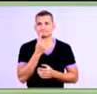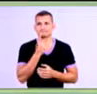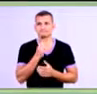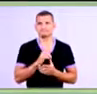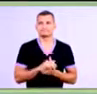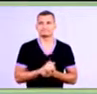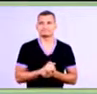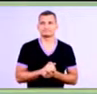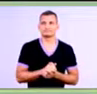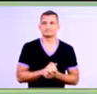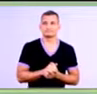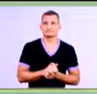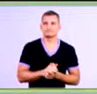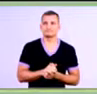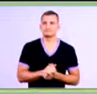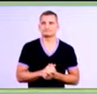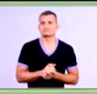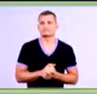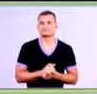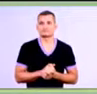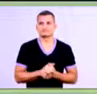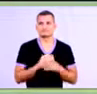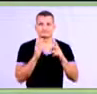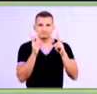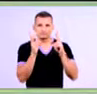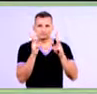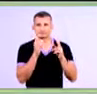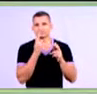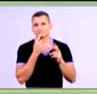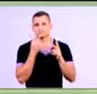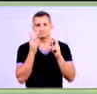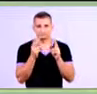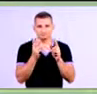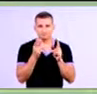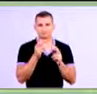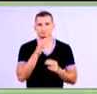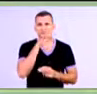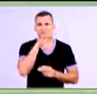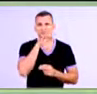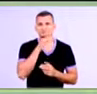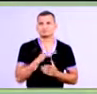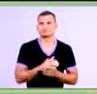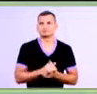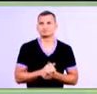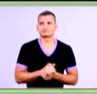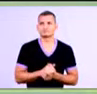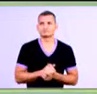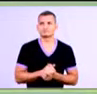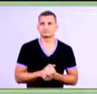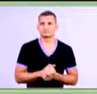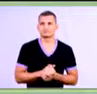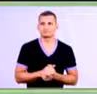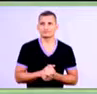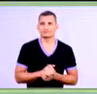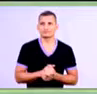só a minha caneta vermelha em cima aqui desse, não tem sentido nenhum, ok?